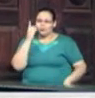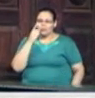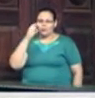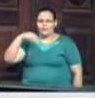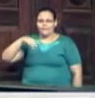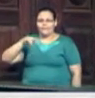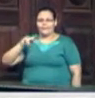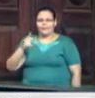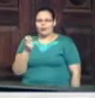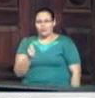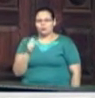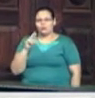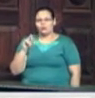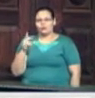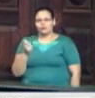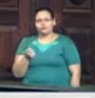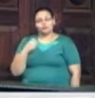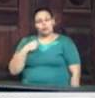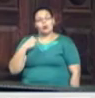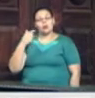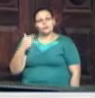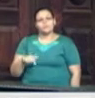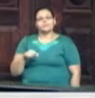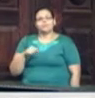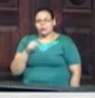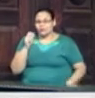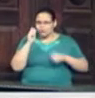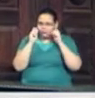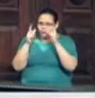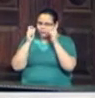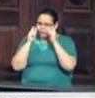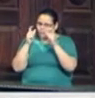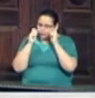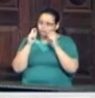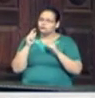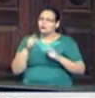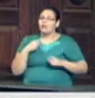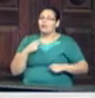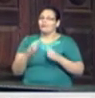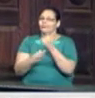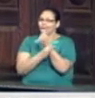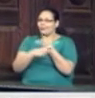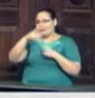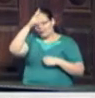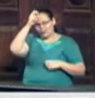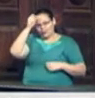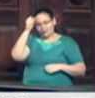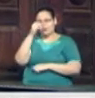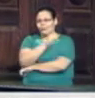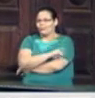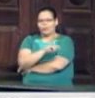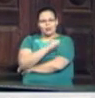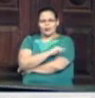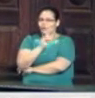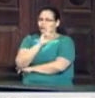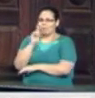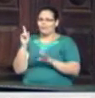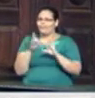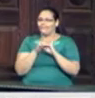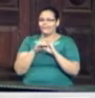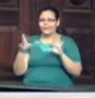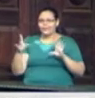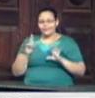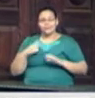Rocha, eu venho mais uma vez fazer coro aos seus alertamentos. A situação da segurança pública no Rio não permite